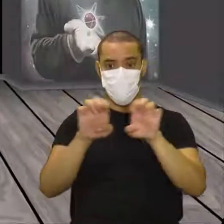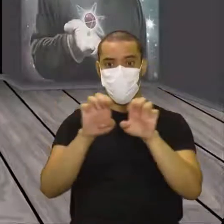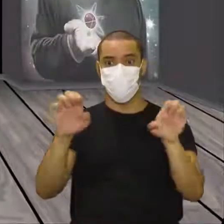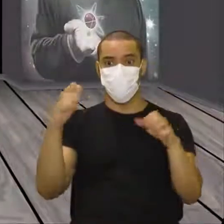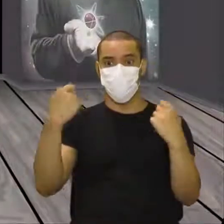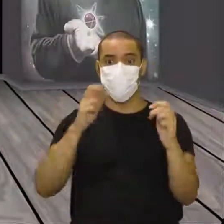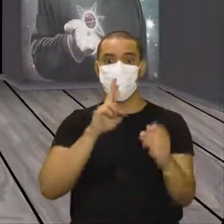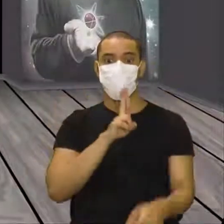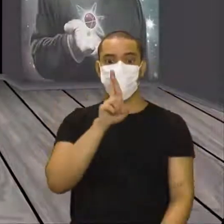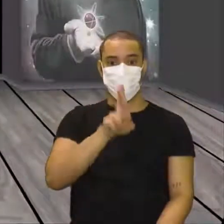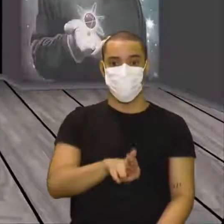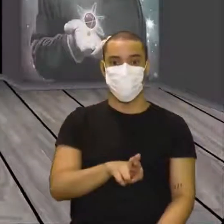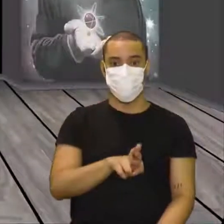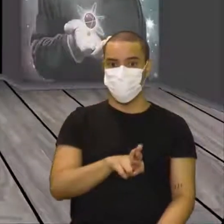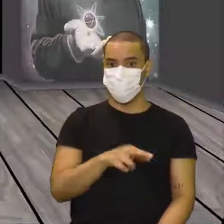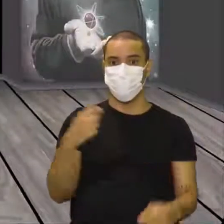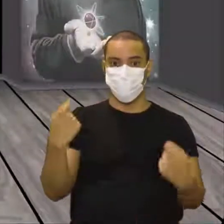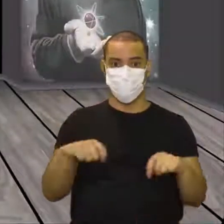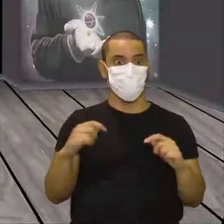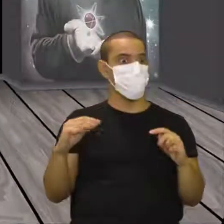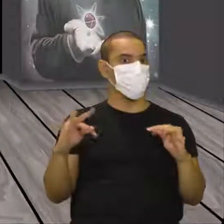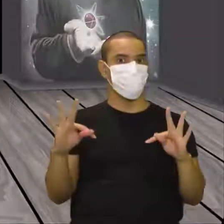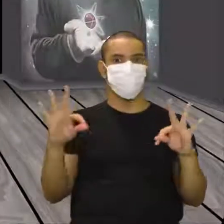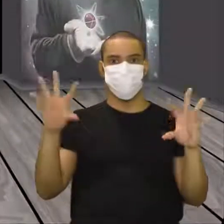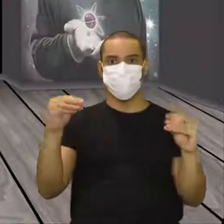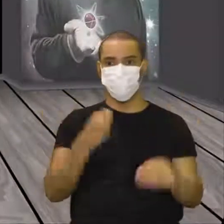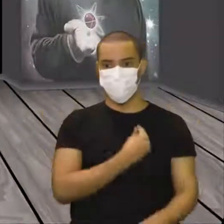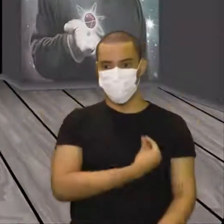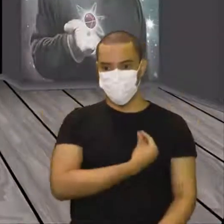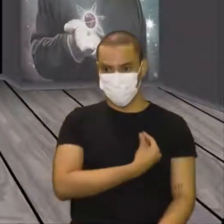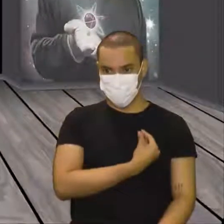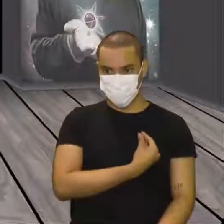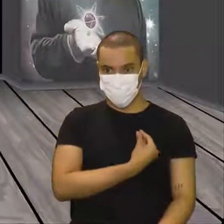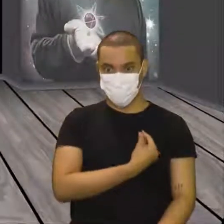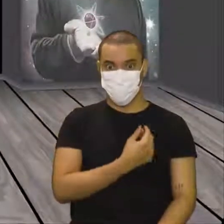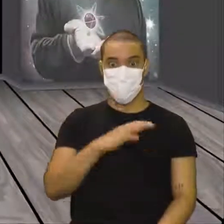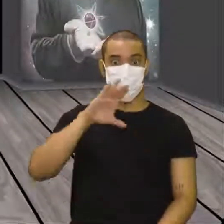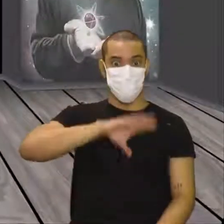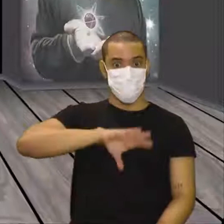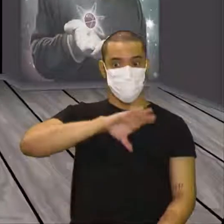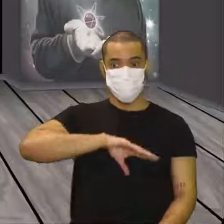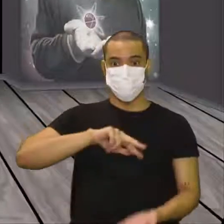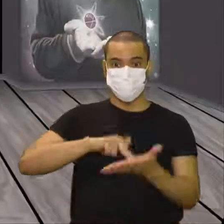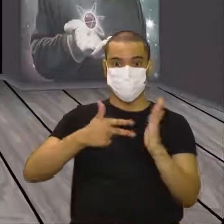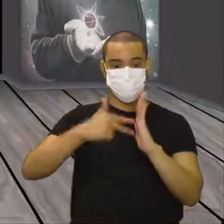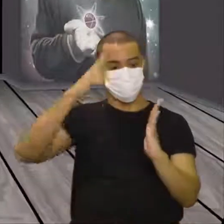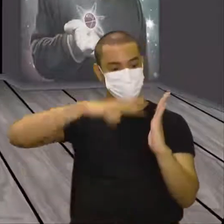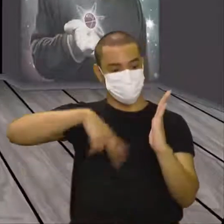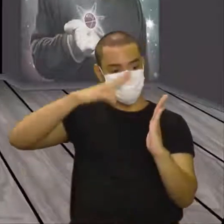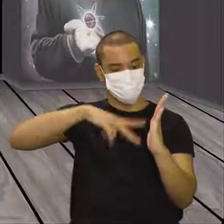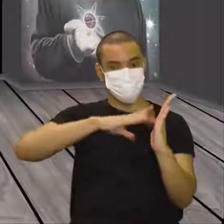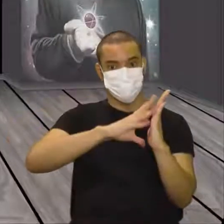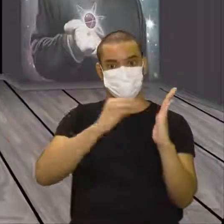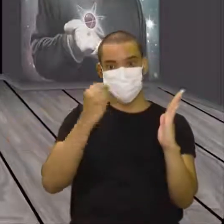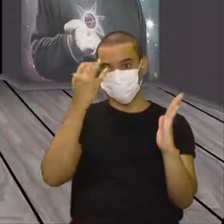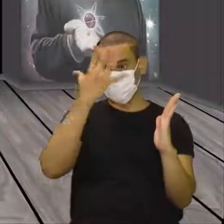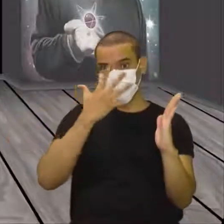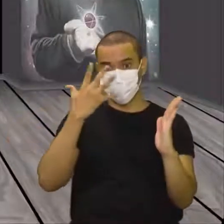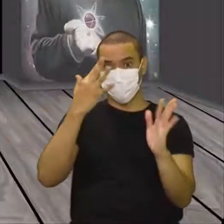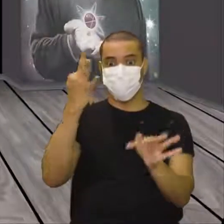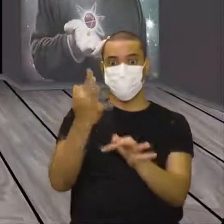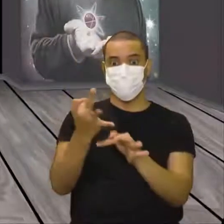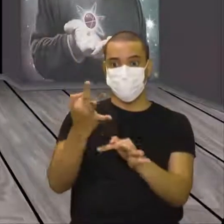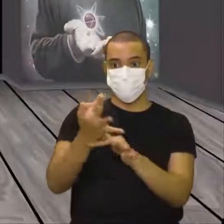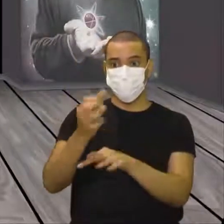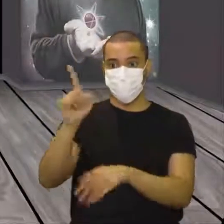ter resultado. Ela dá resultado e ela está presente em tudo na sua vida. Português é a leitura, é a interpretação. Então, física é português e matemática,